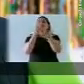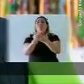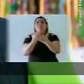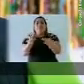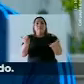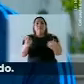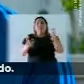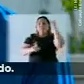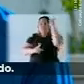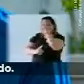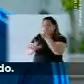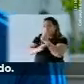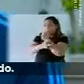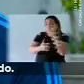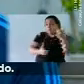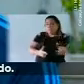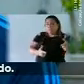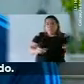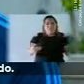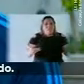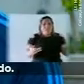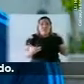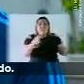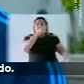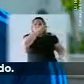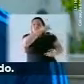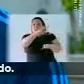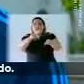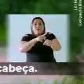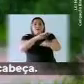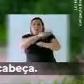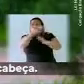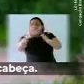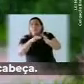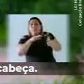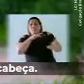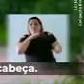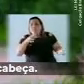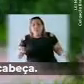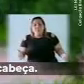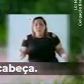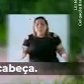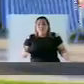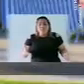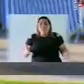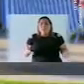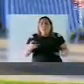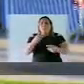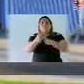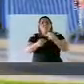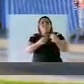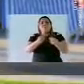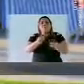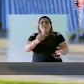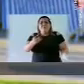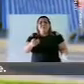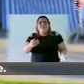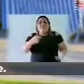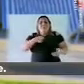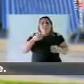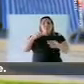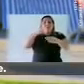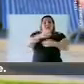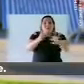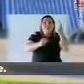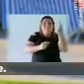segurança é até um caos, meu filho. A criminalidade está banalizada no país todo. Você entrega o celular e ele dá um tiro na sua cabeça. Uma vez meu filho foi atendido,